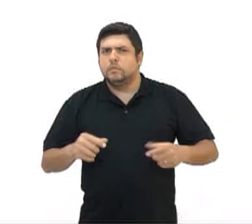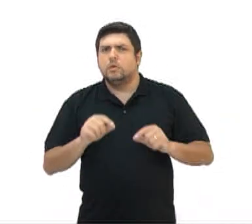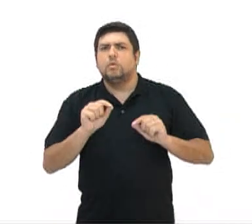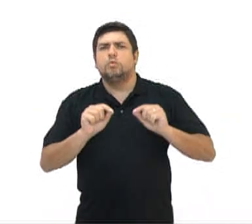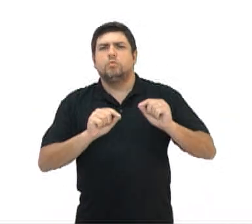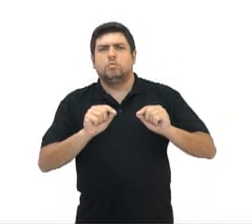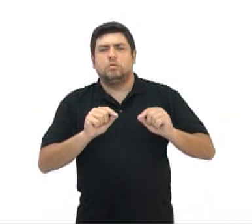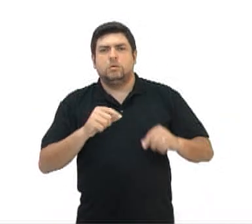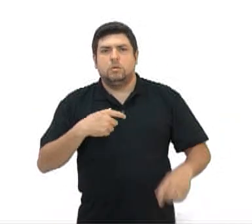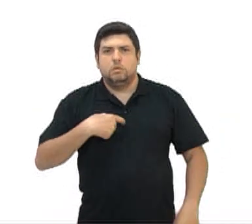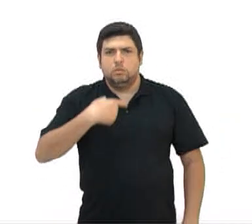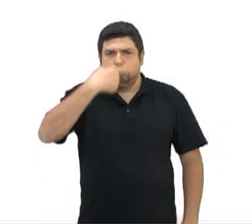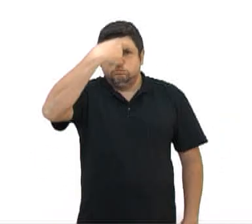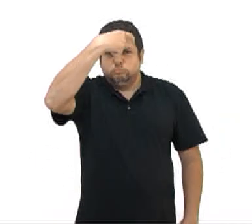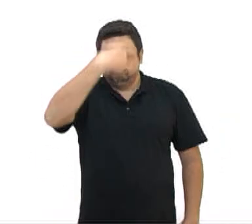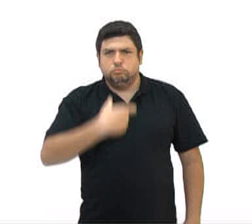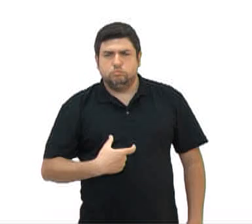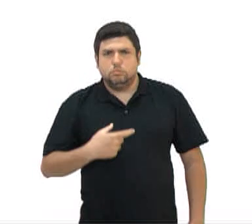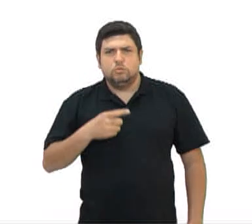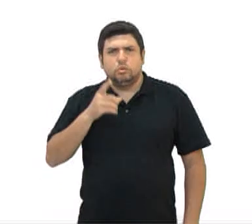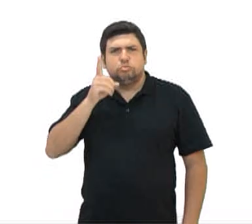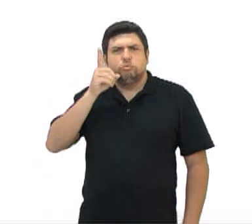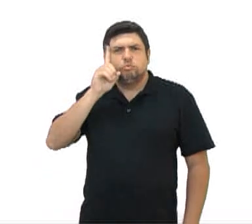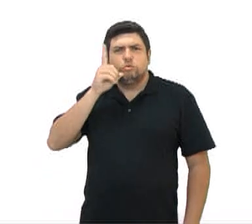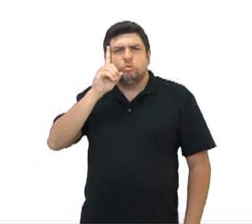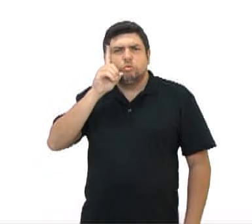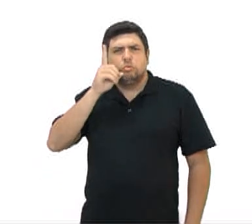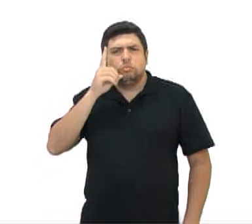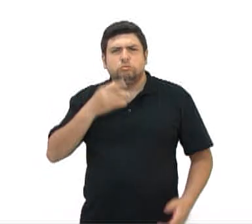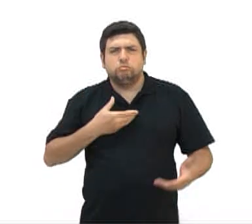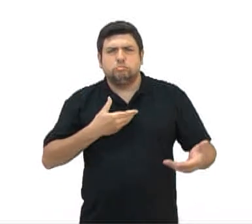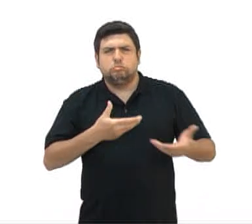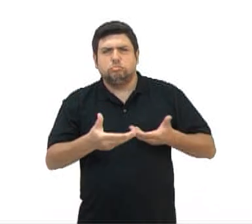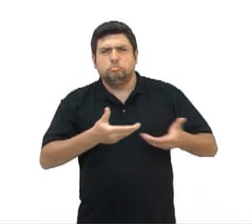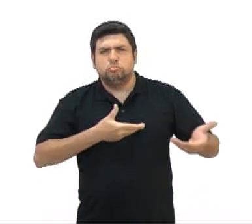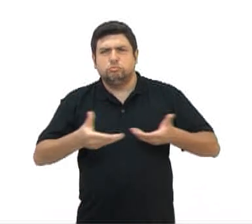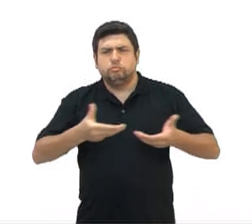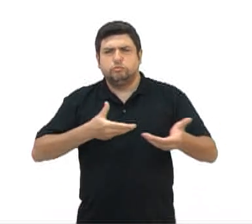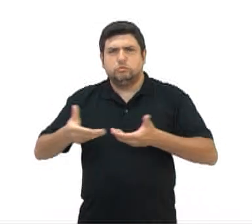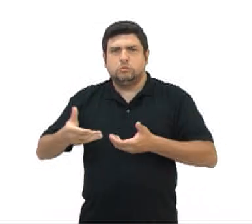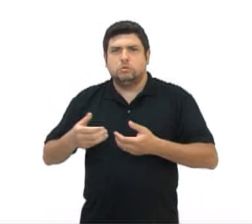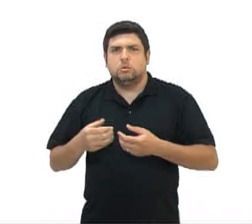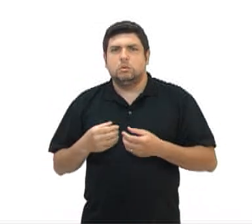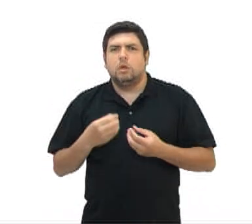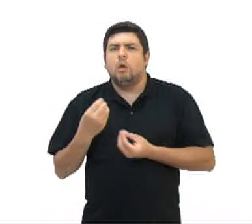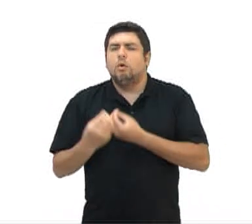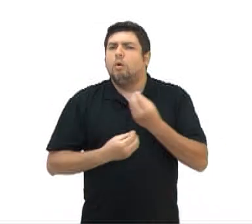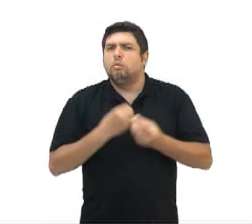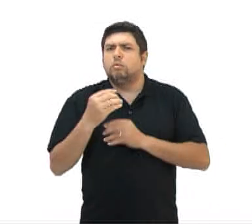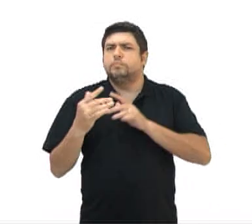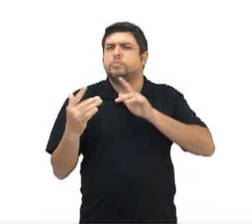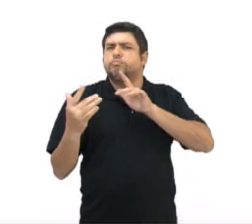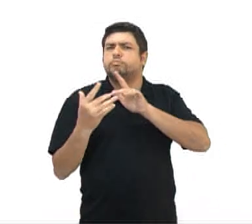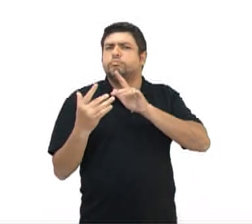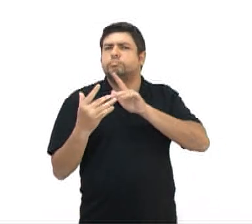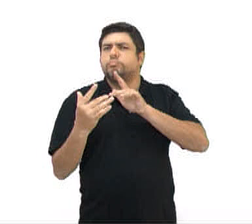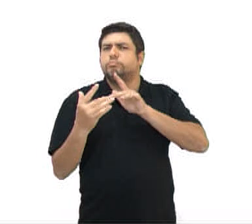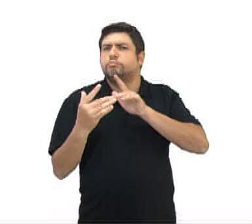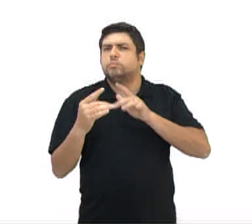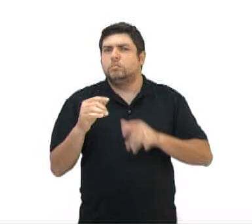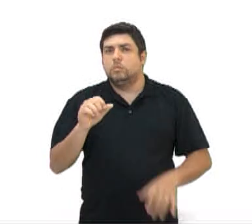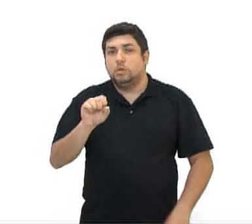exerce na vida cotidiana a regulação das ações e afetos pelos indivíduos, levando em consideração